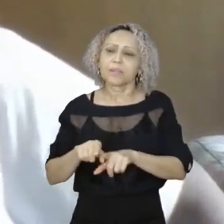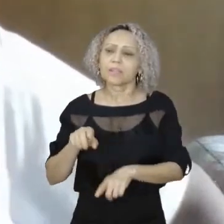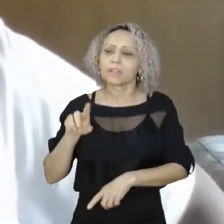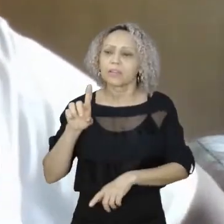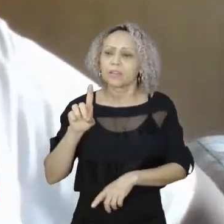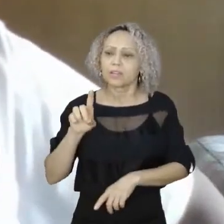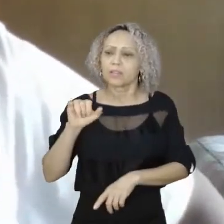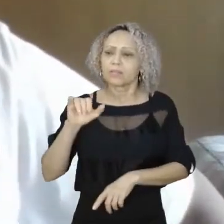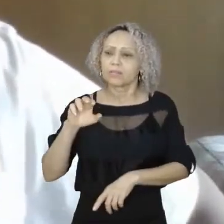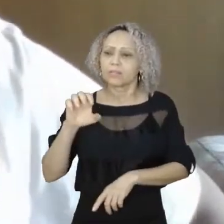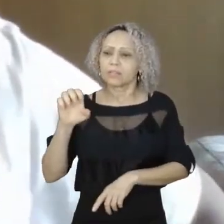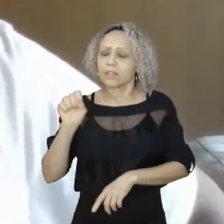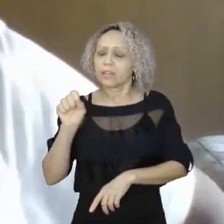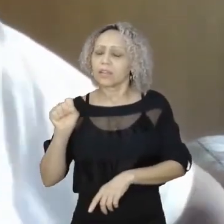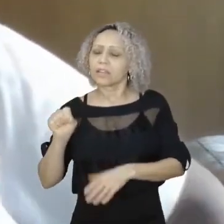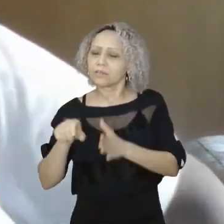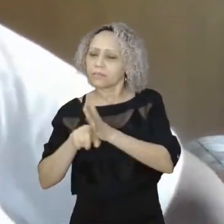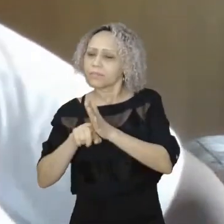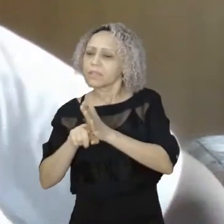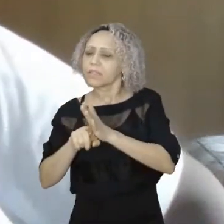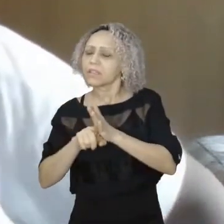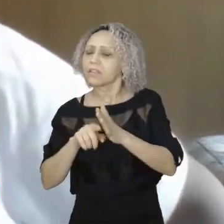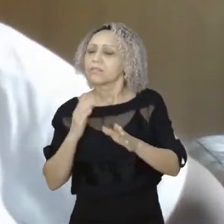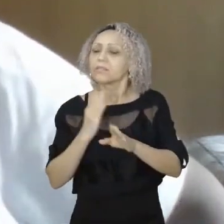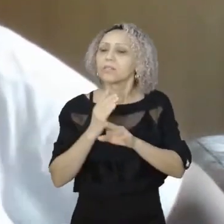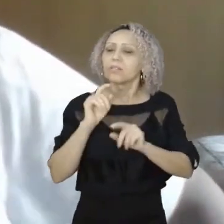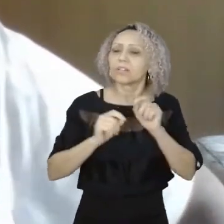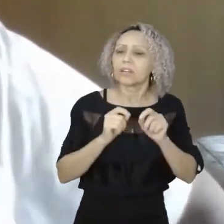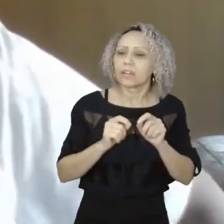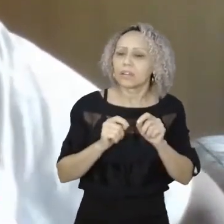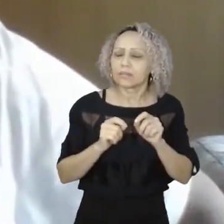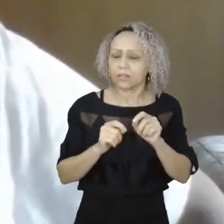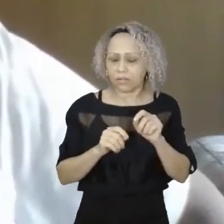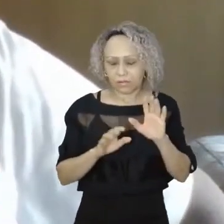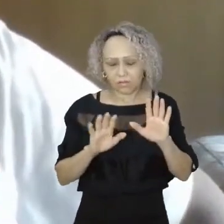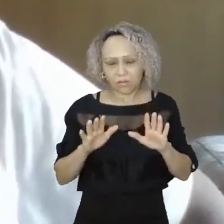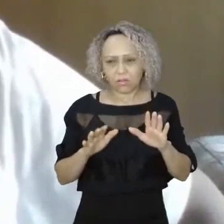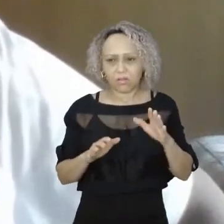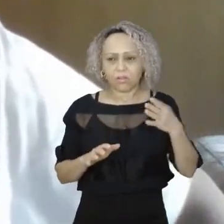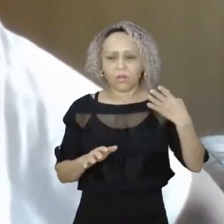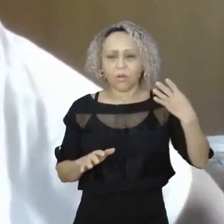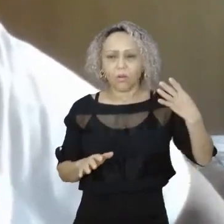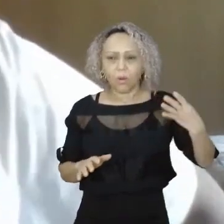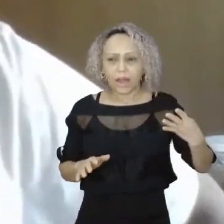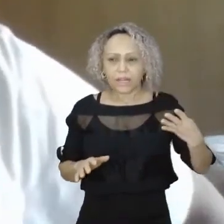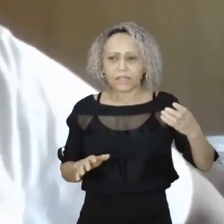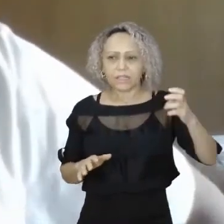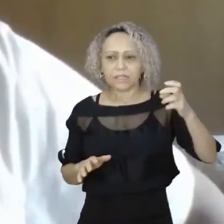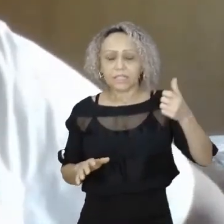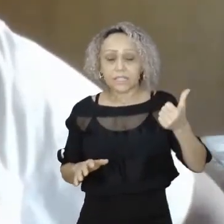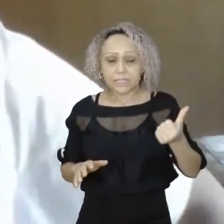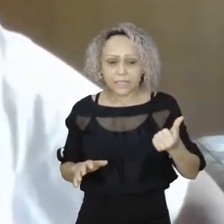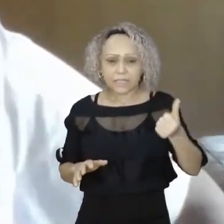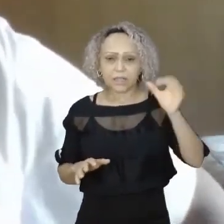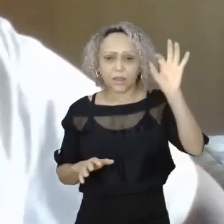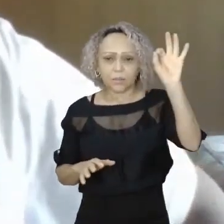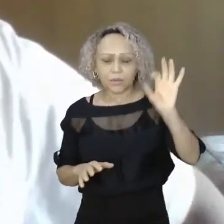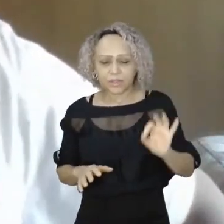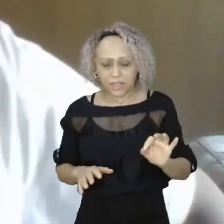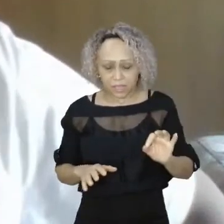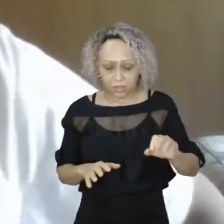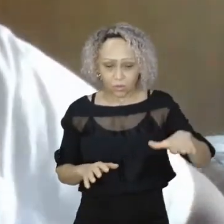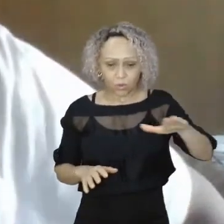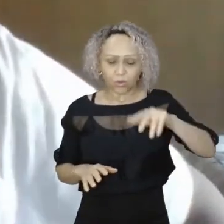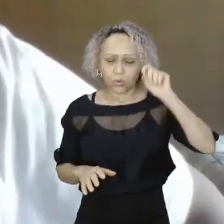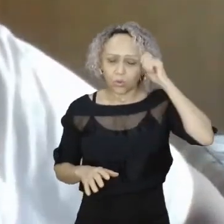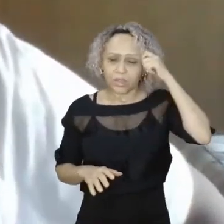é que quase metade, 46%, dos negros estavam em trabalhos desprotegidos. Entre os